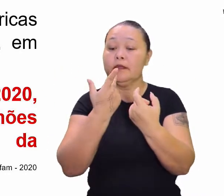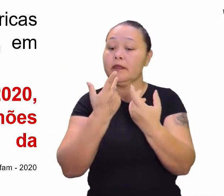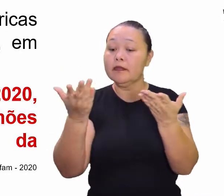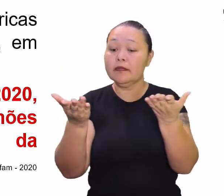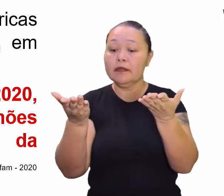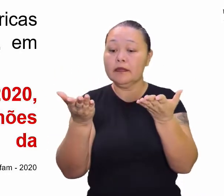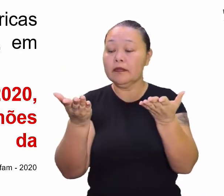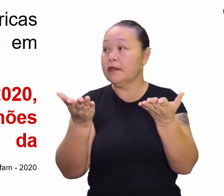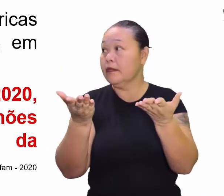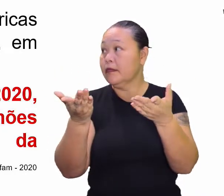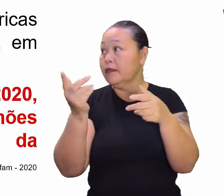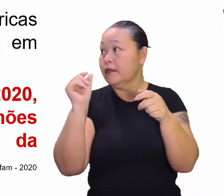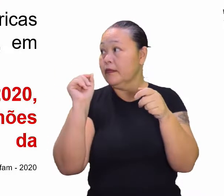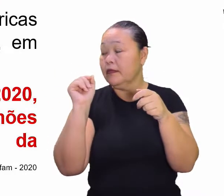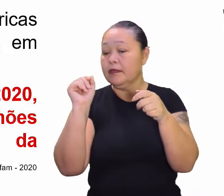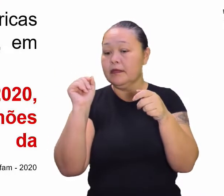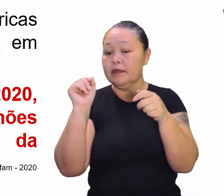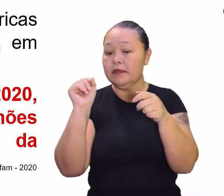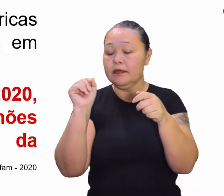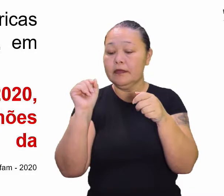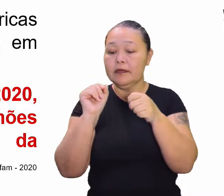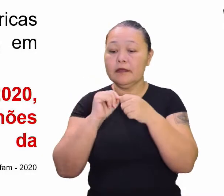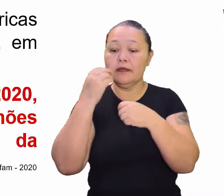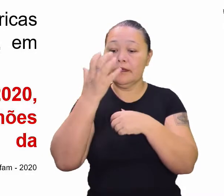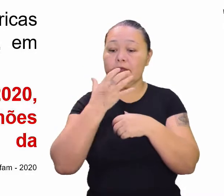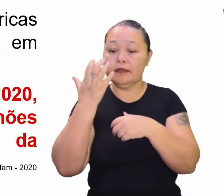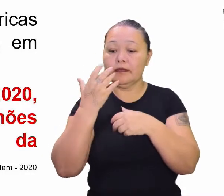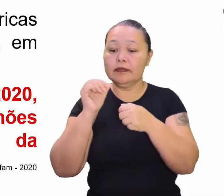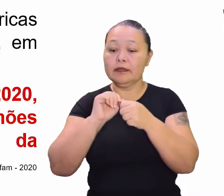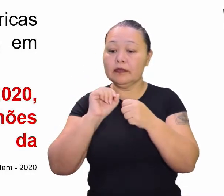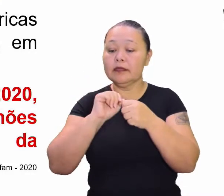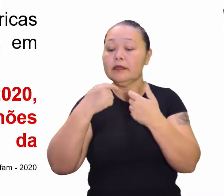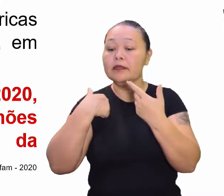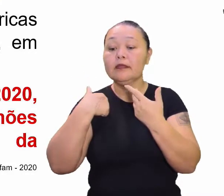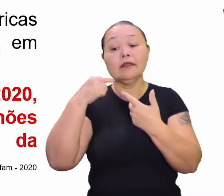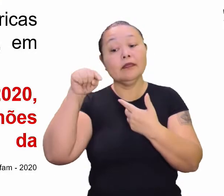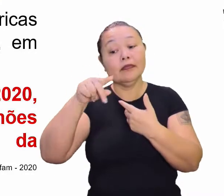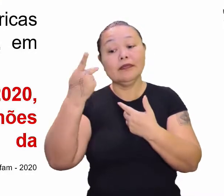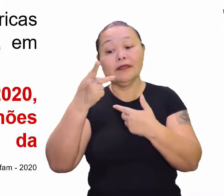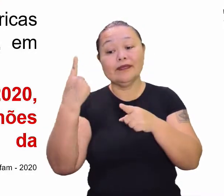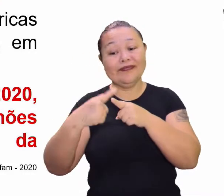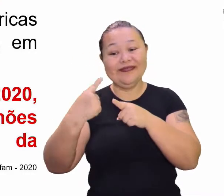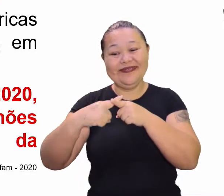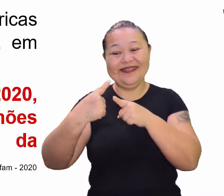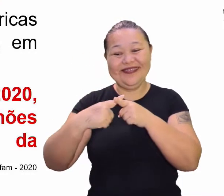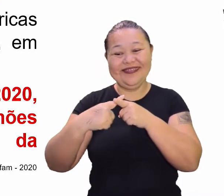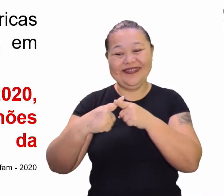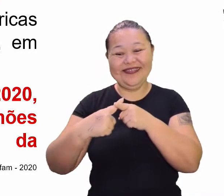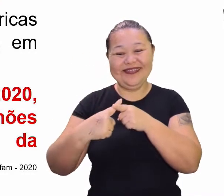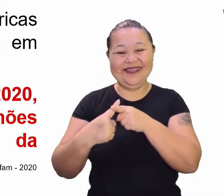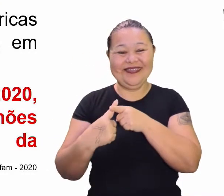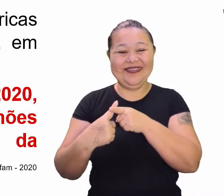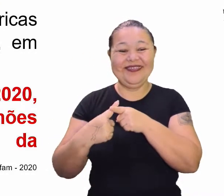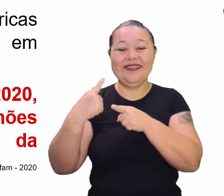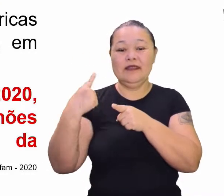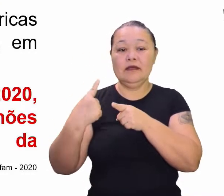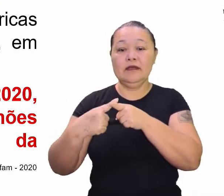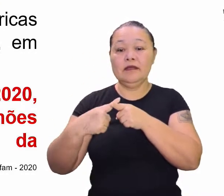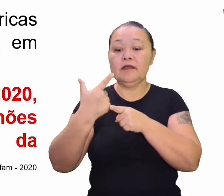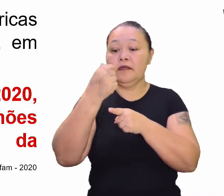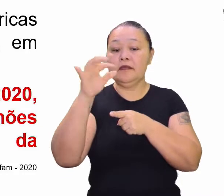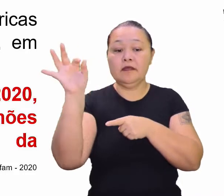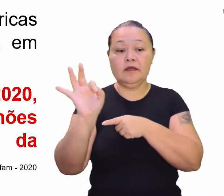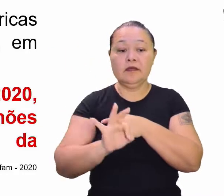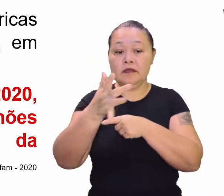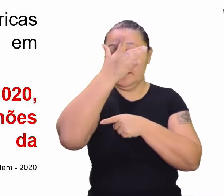falar que nem como fala a música do Benito de Paula. E vou dizer por quê. Por quê? Porque